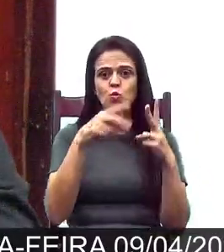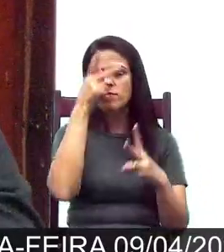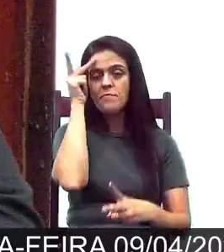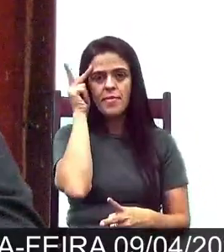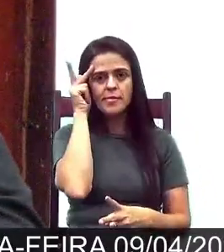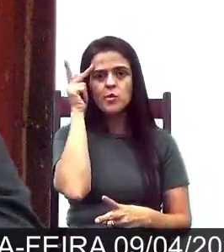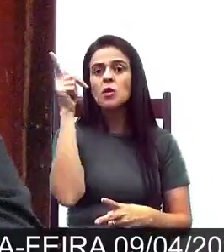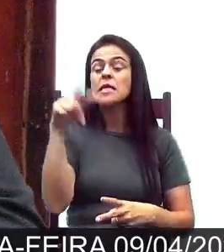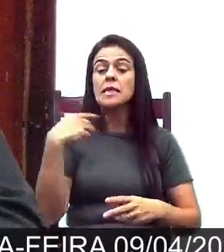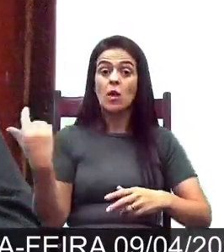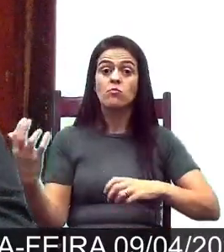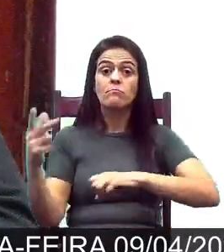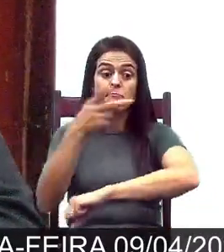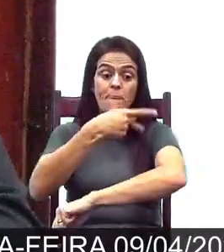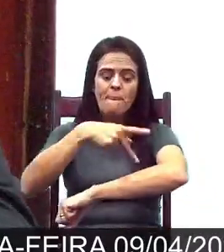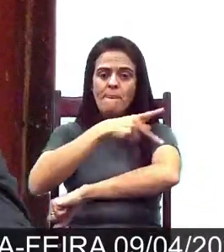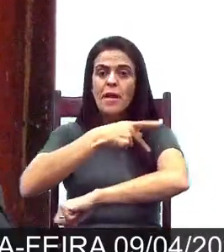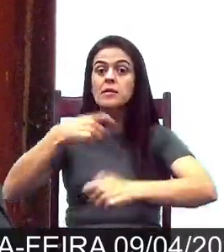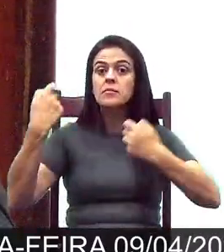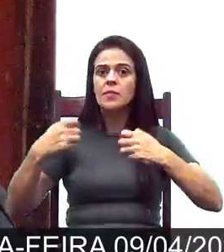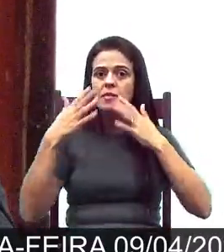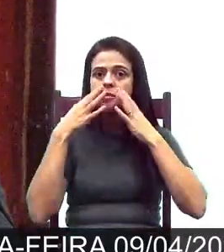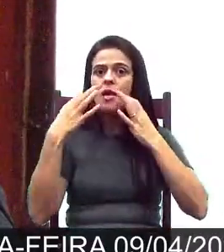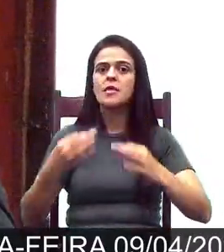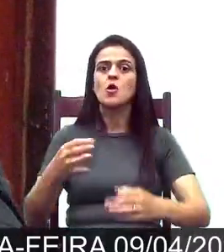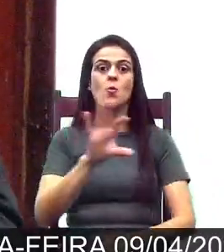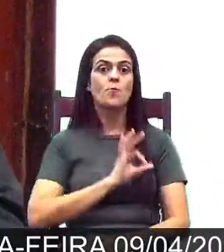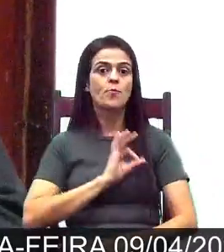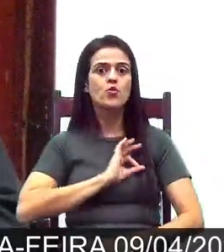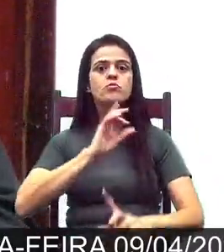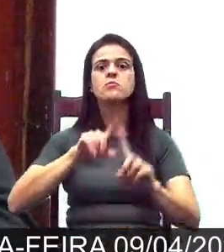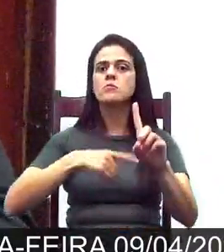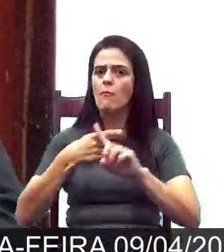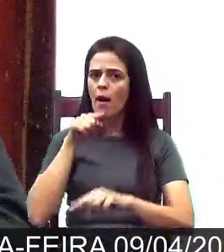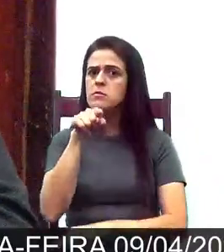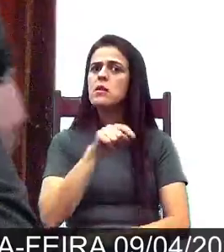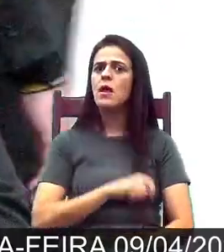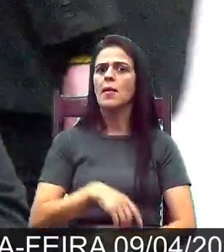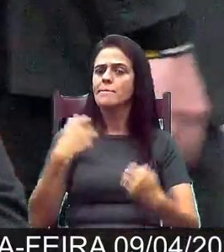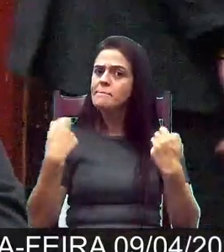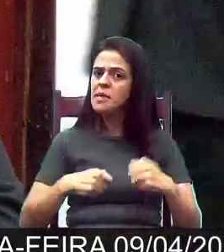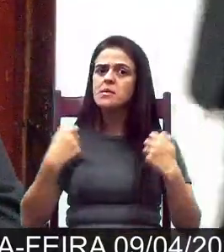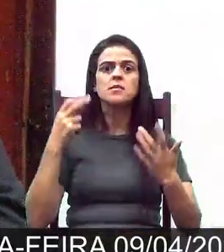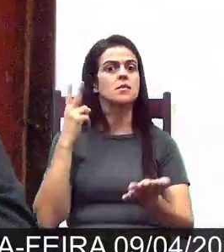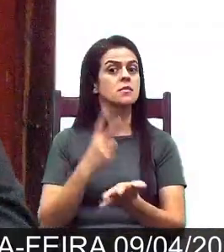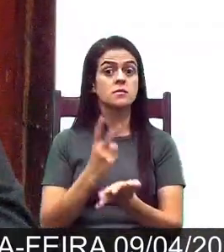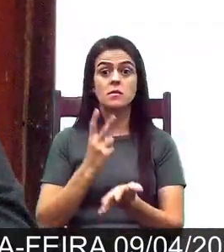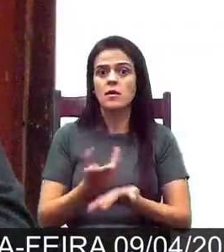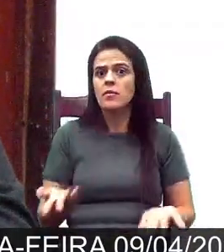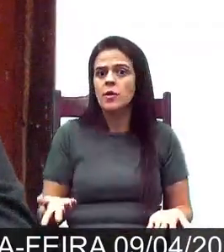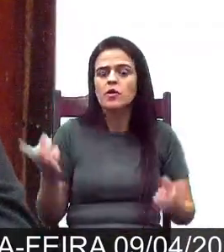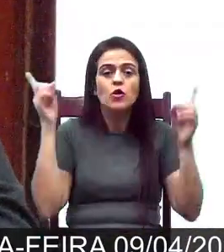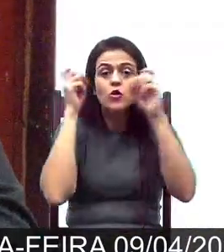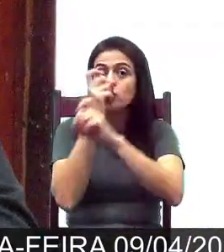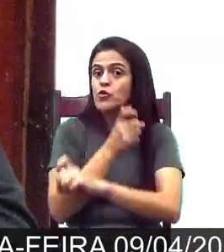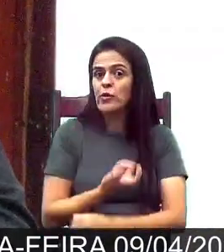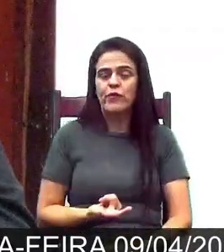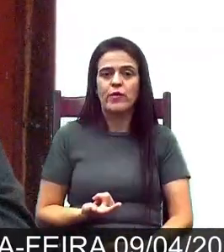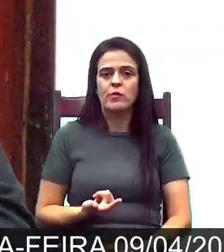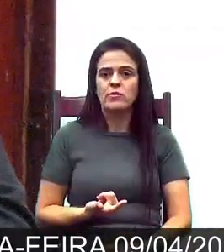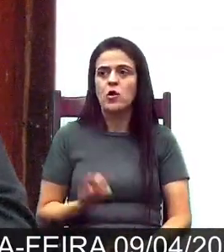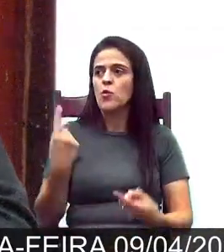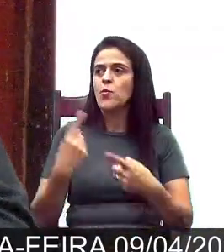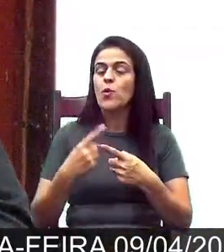na Praça Duque de Caxias, Cacá, falando aqui do patrulhamento lá. Precisa, ô presidente, ali na parte da